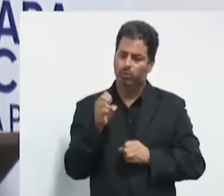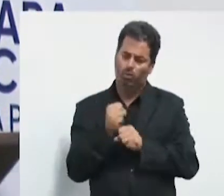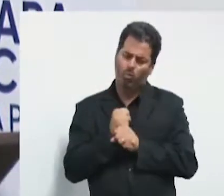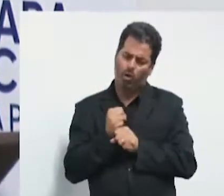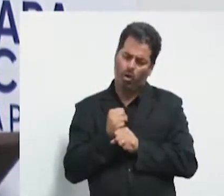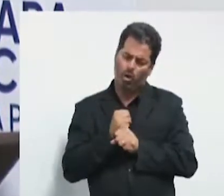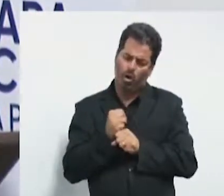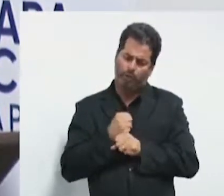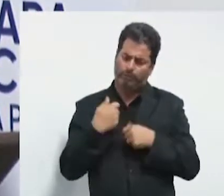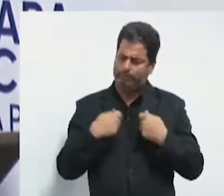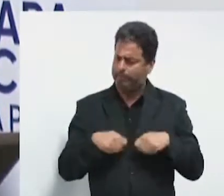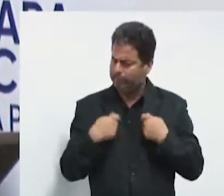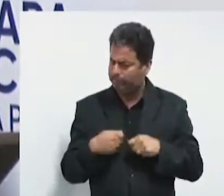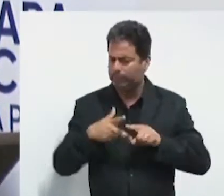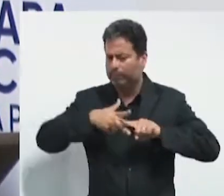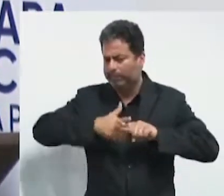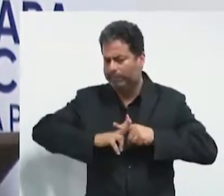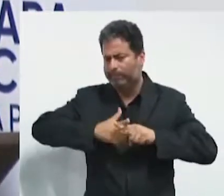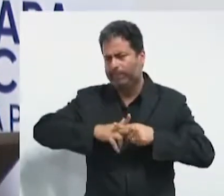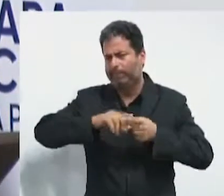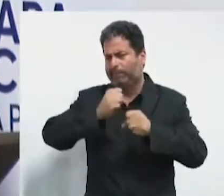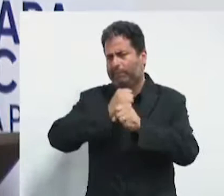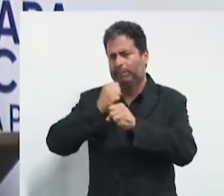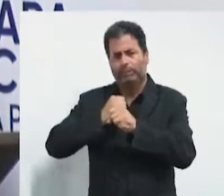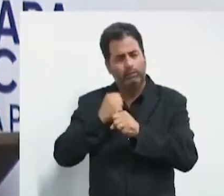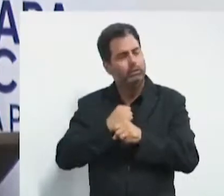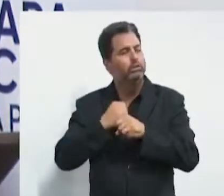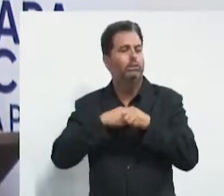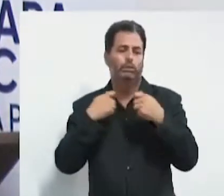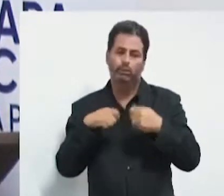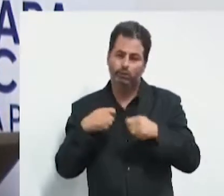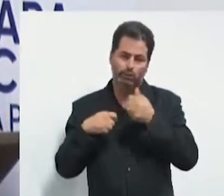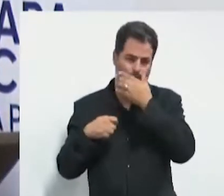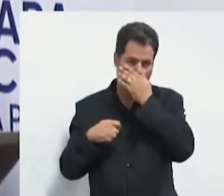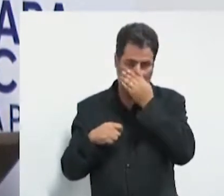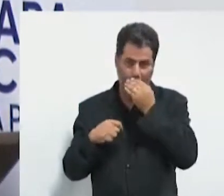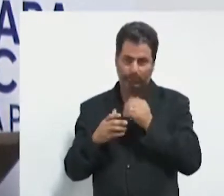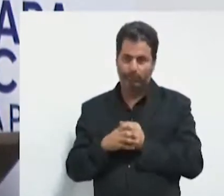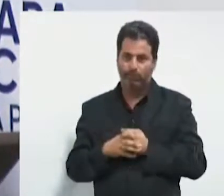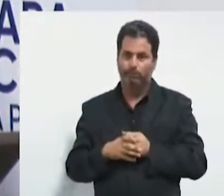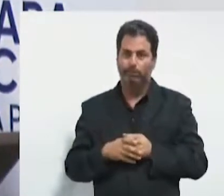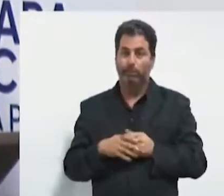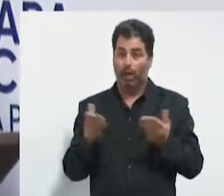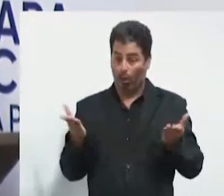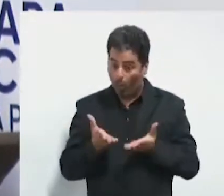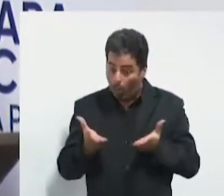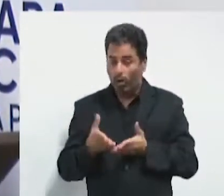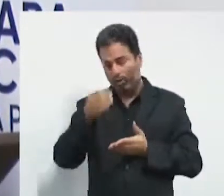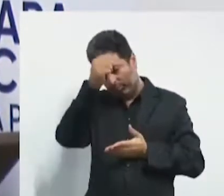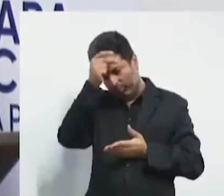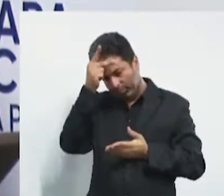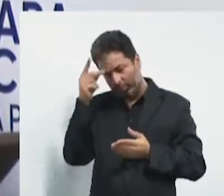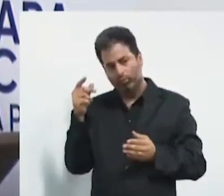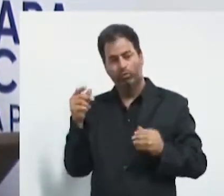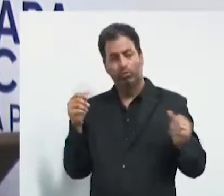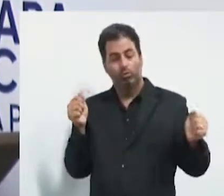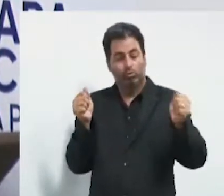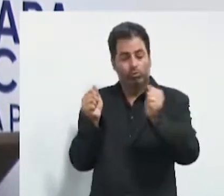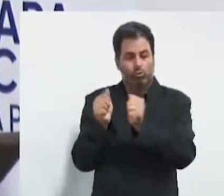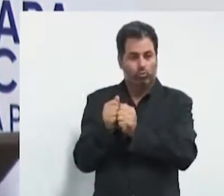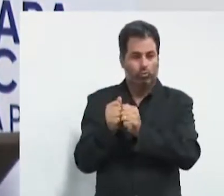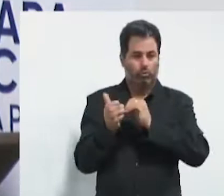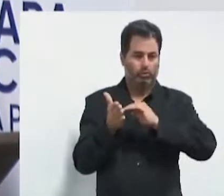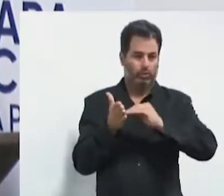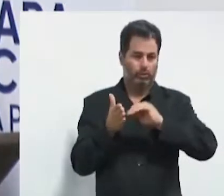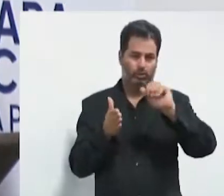precisa de fazer uma ampla reforma começa a administração do prefeito roberto junto com o secretário alex está